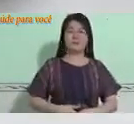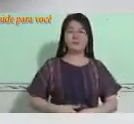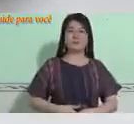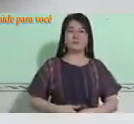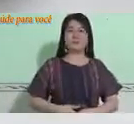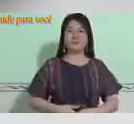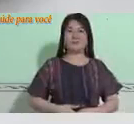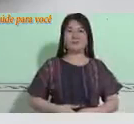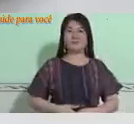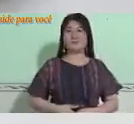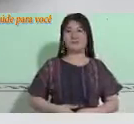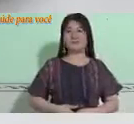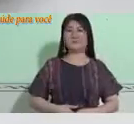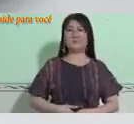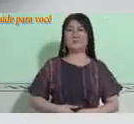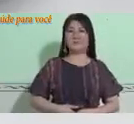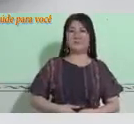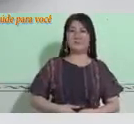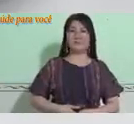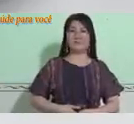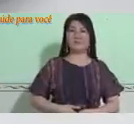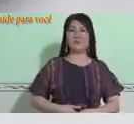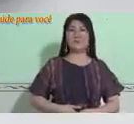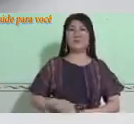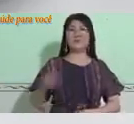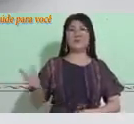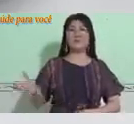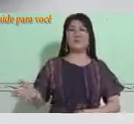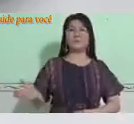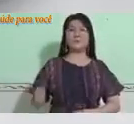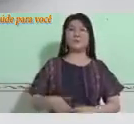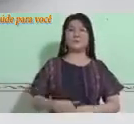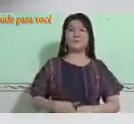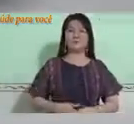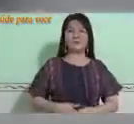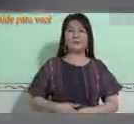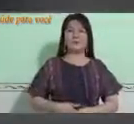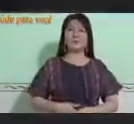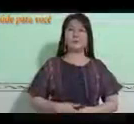RPIAQUSLERAMADSINFLAMAC cedilha ativo a regeneração dos tendões.